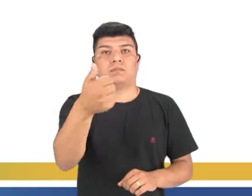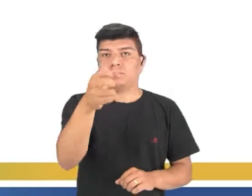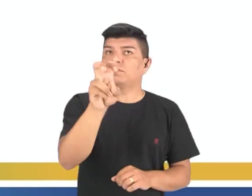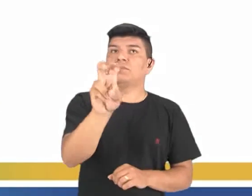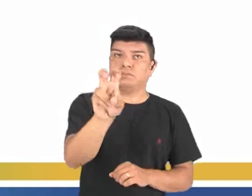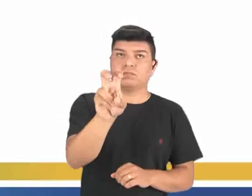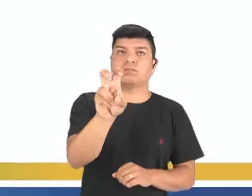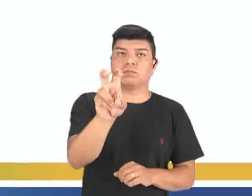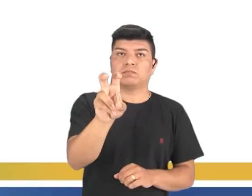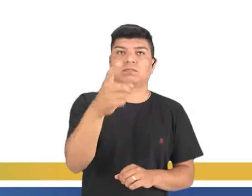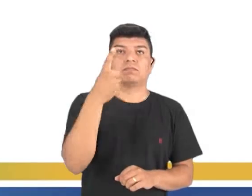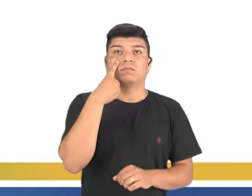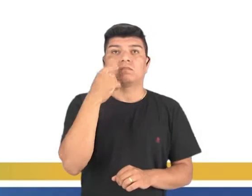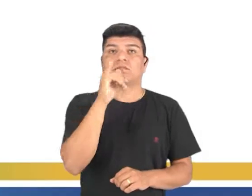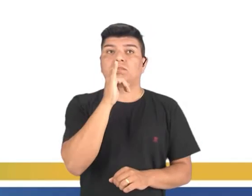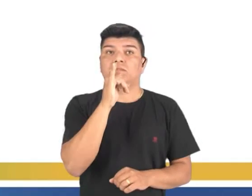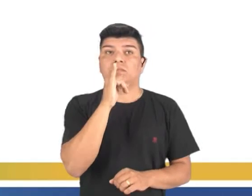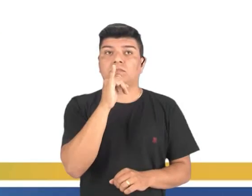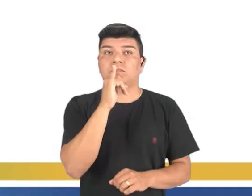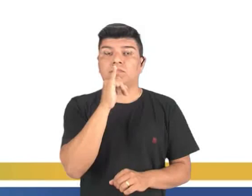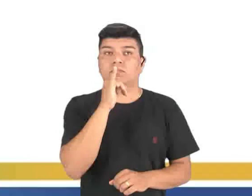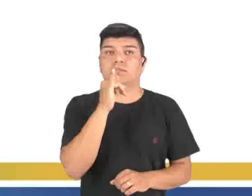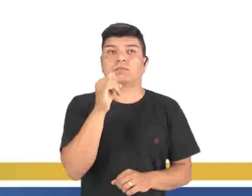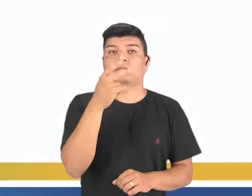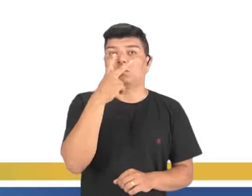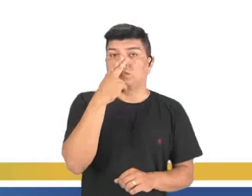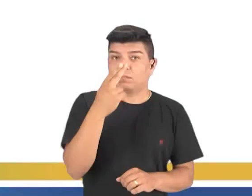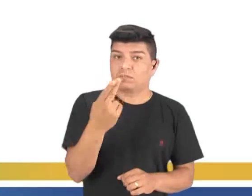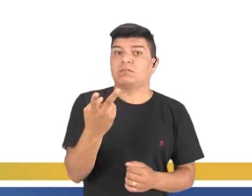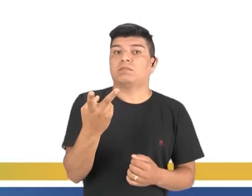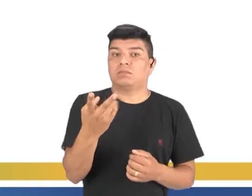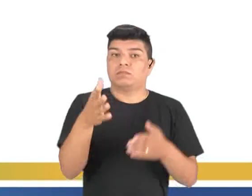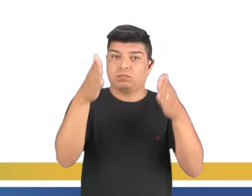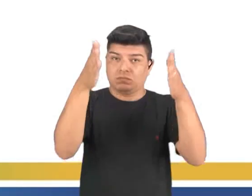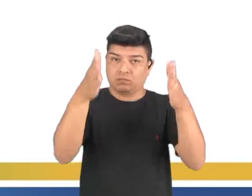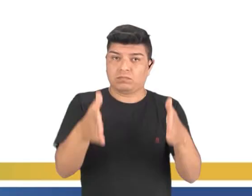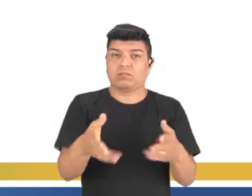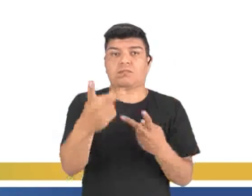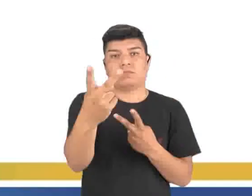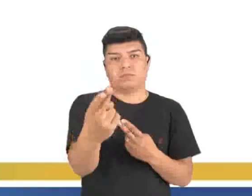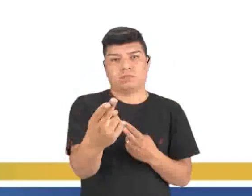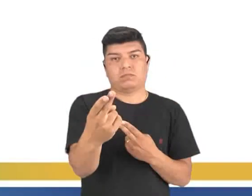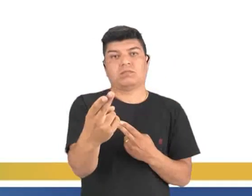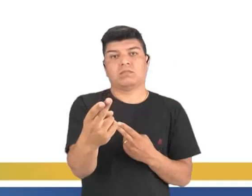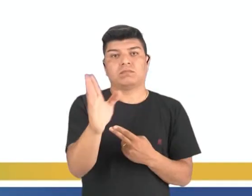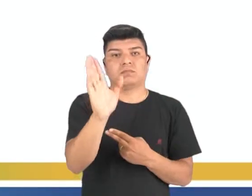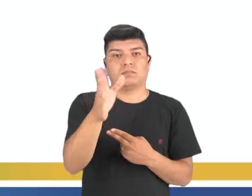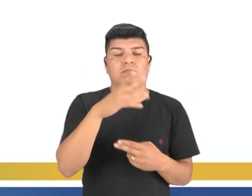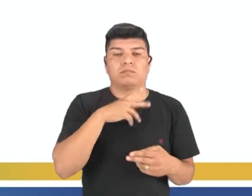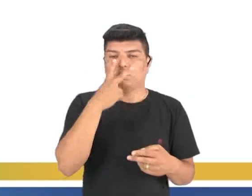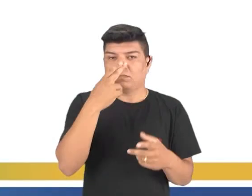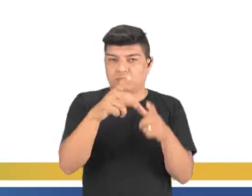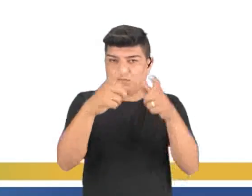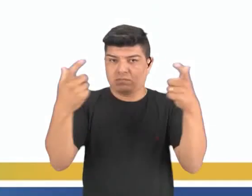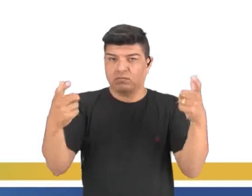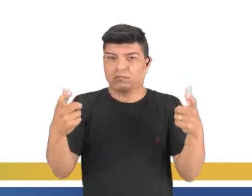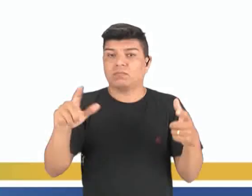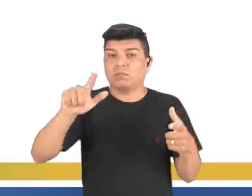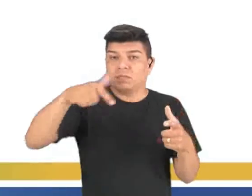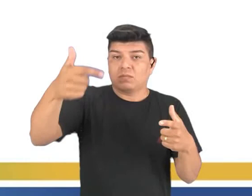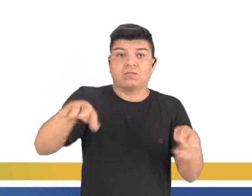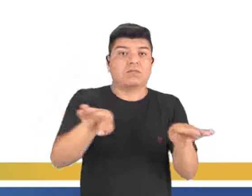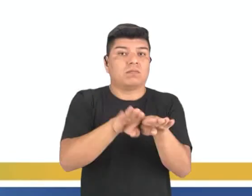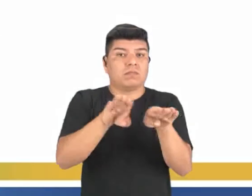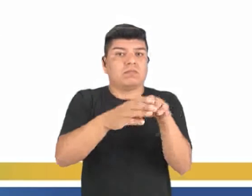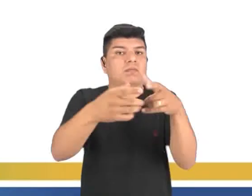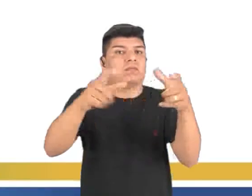claro aí de que, embora essas grandezas pareçam ser diretamente proporcionais, já que uma cresce, a outra também